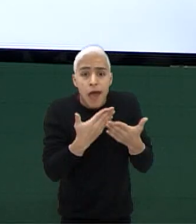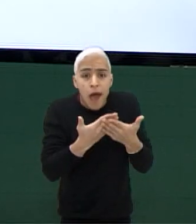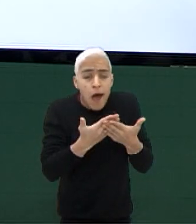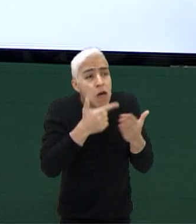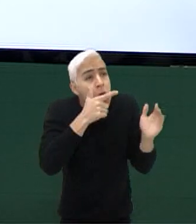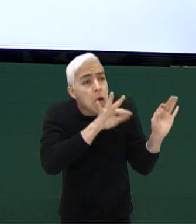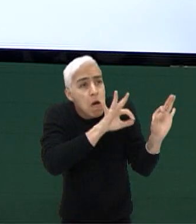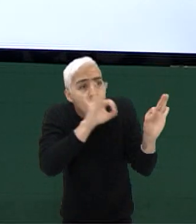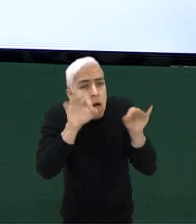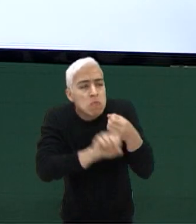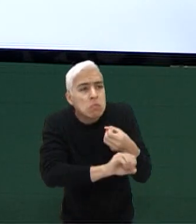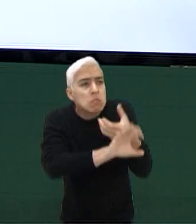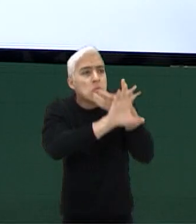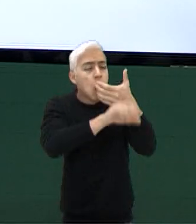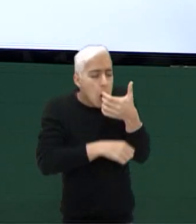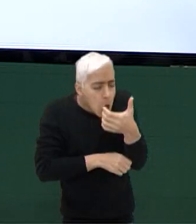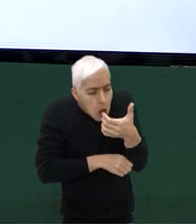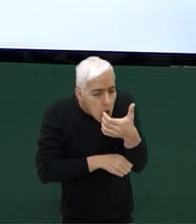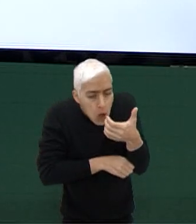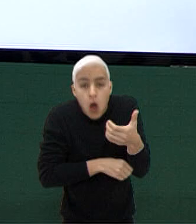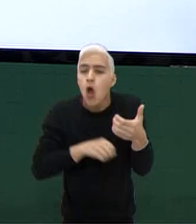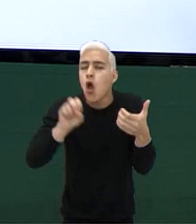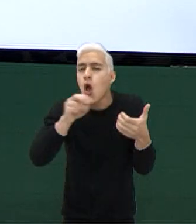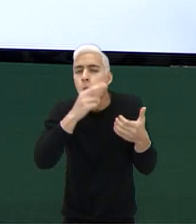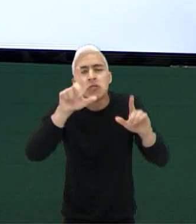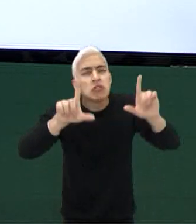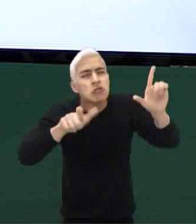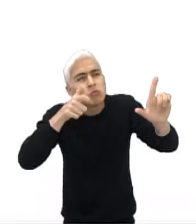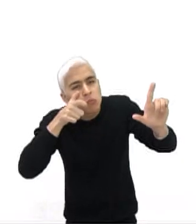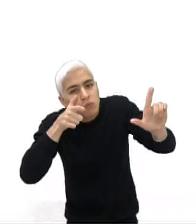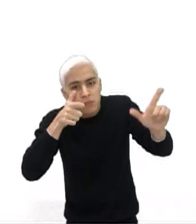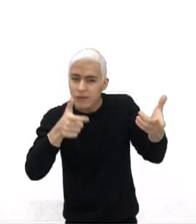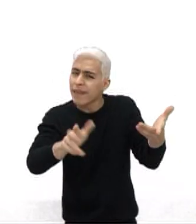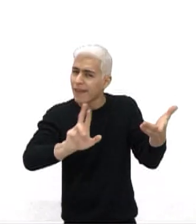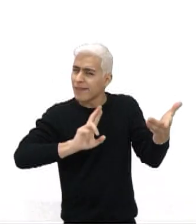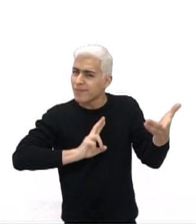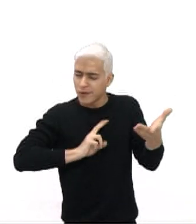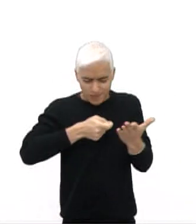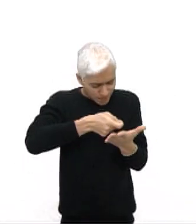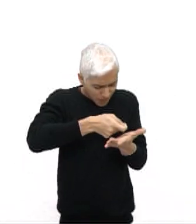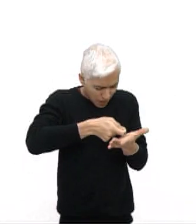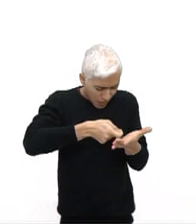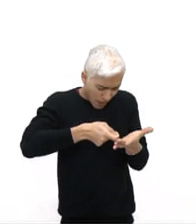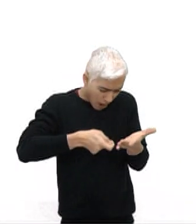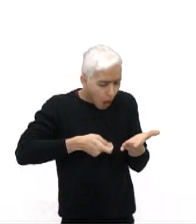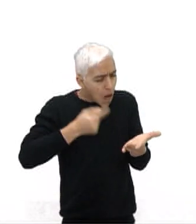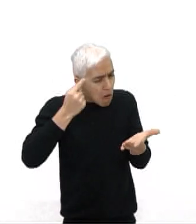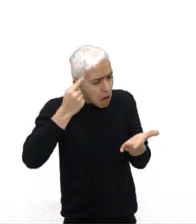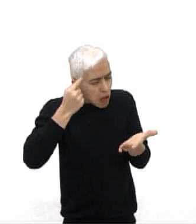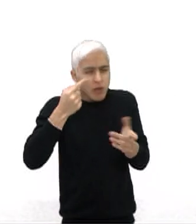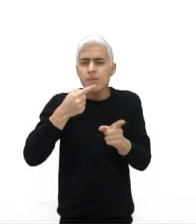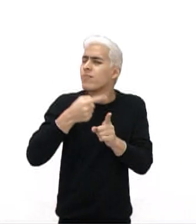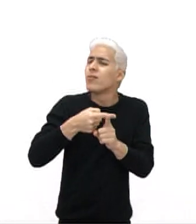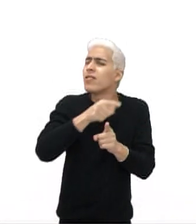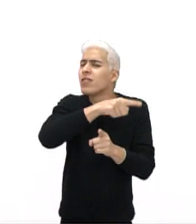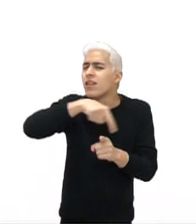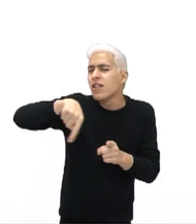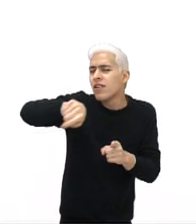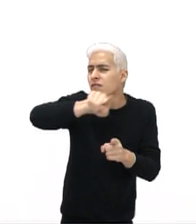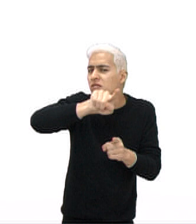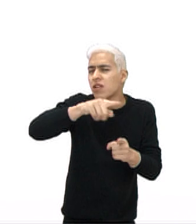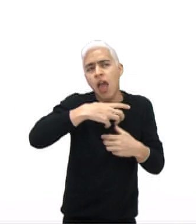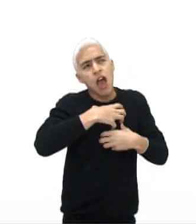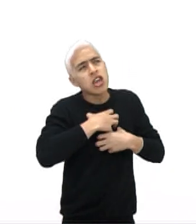vídeo? Olha só, como tem sido a sua experiência? Responda para mim e responda por que tem sido de